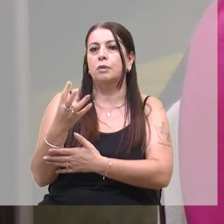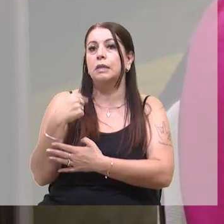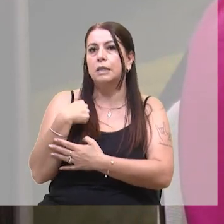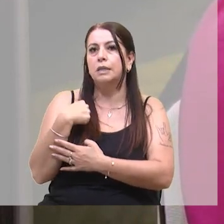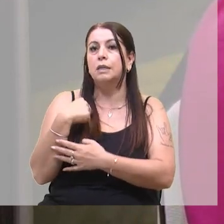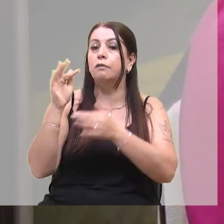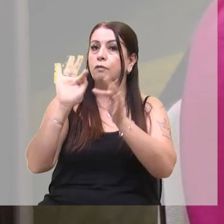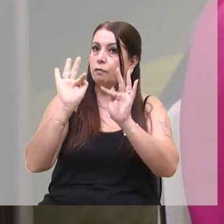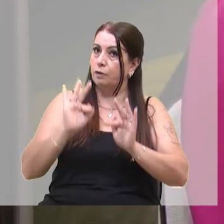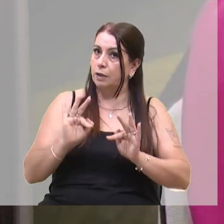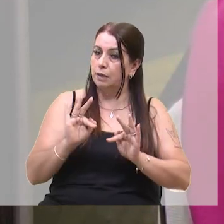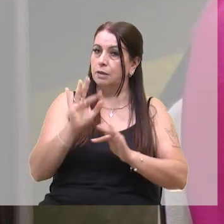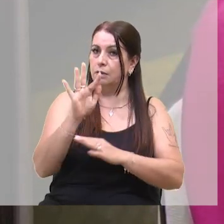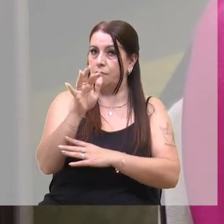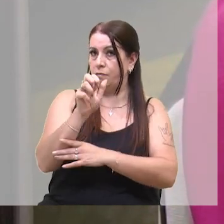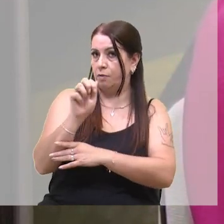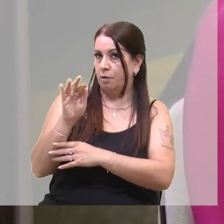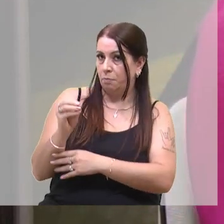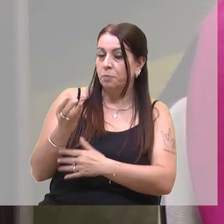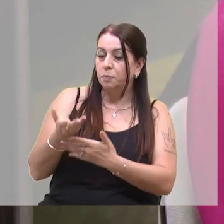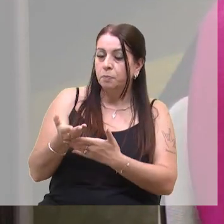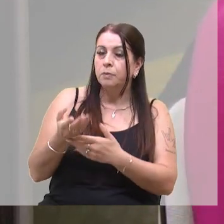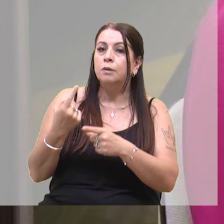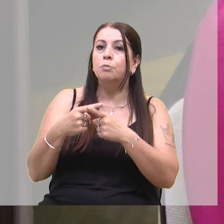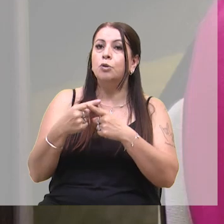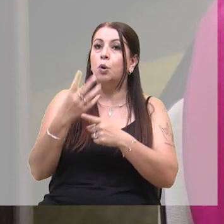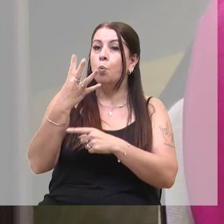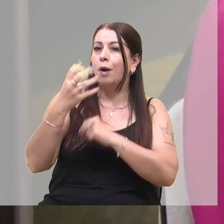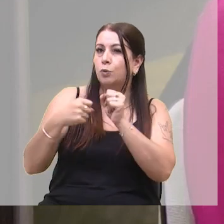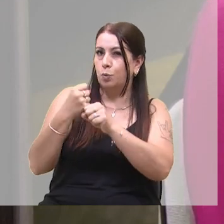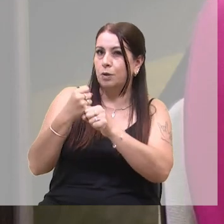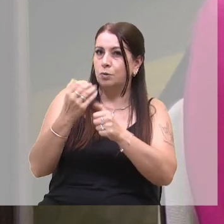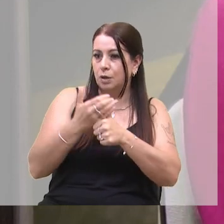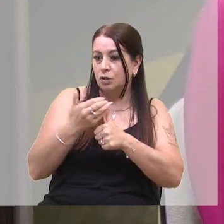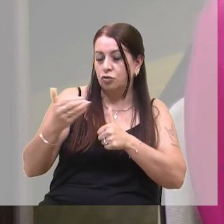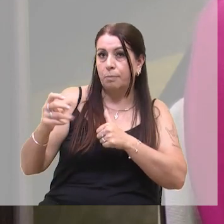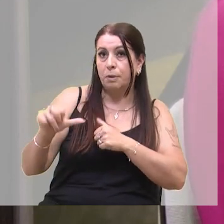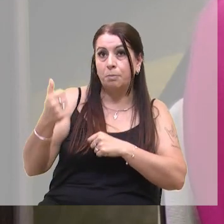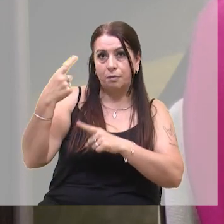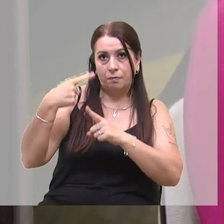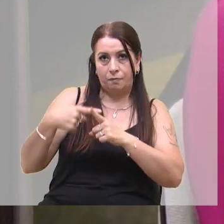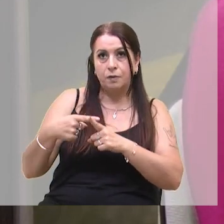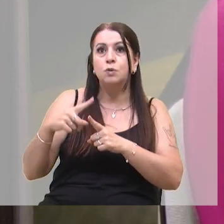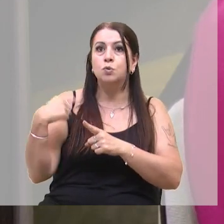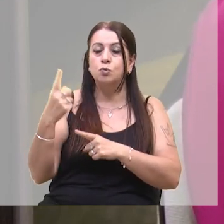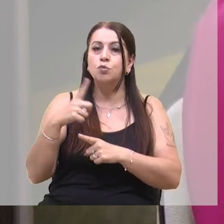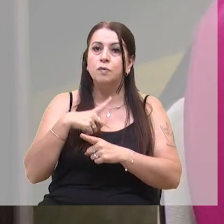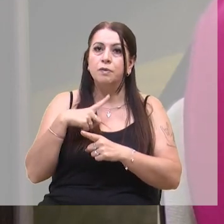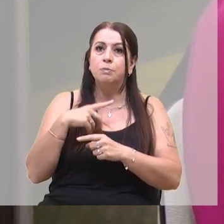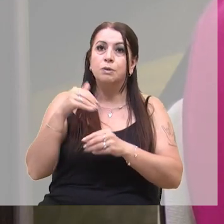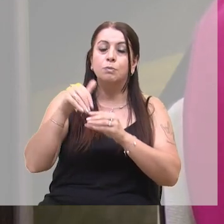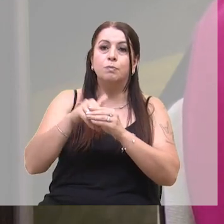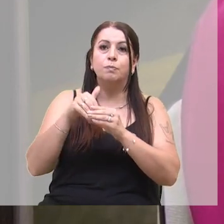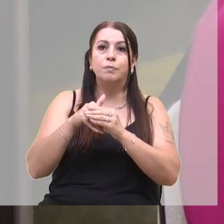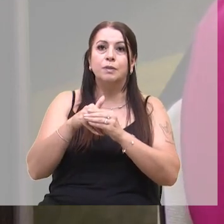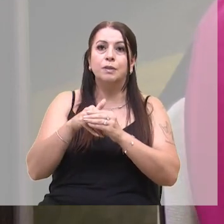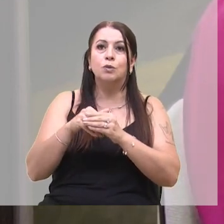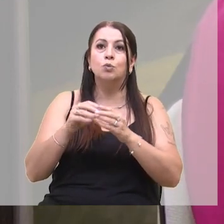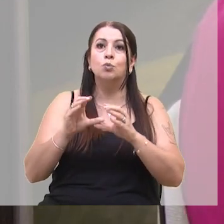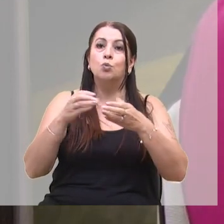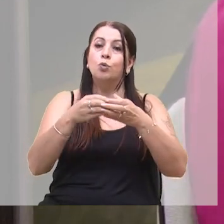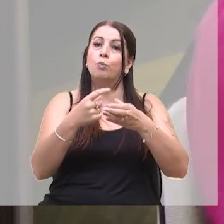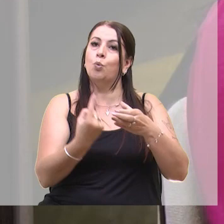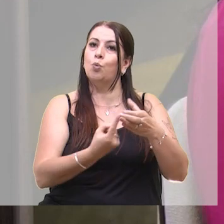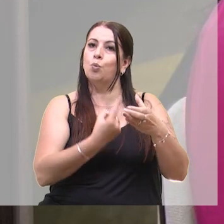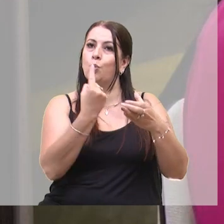agora em 2024. E eu fico feliz, Fábio, porque em 4 anos de legislatura, pela primeira vez nós tivemos